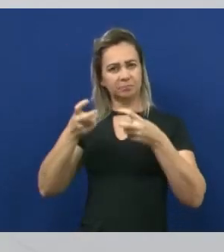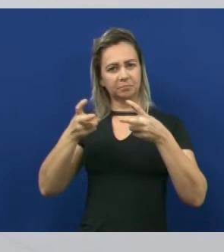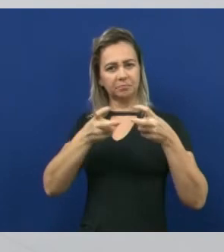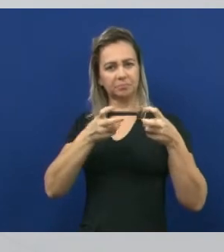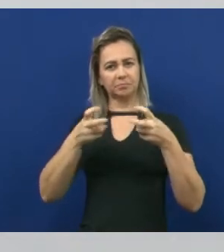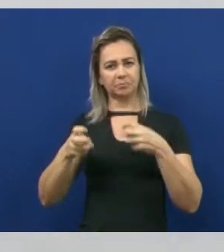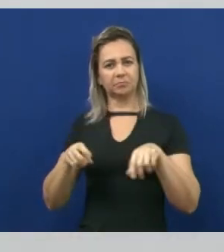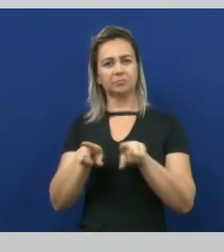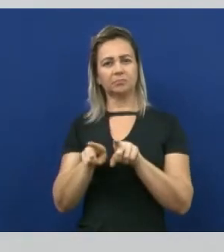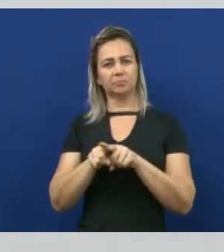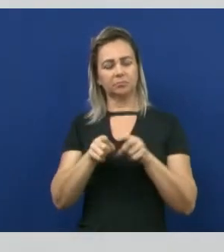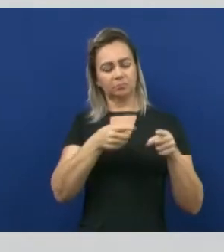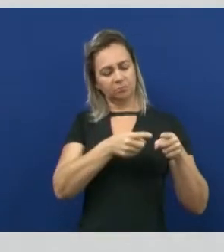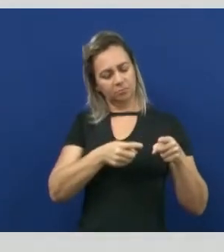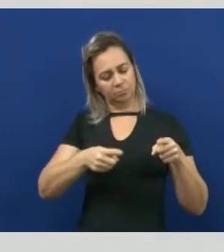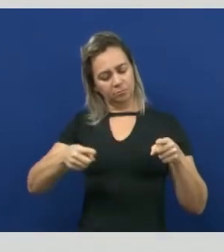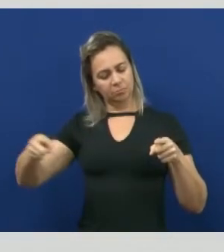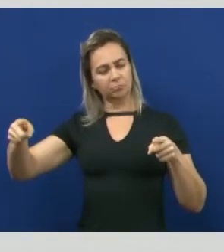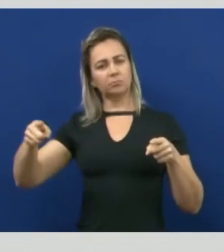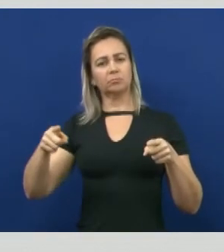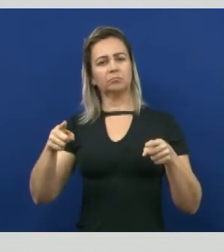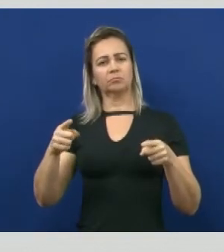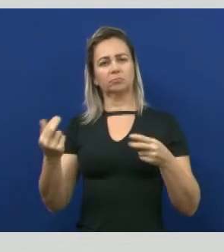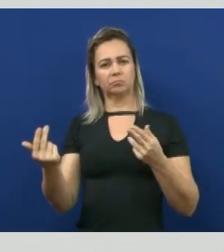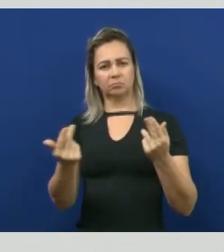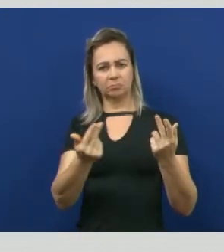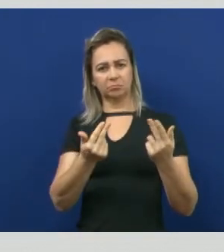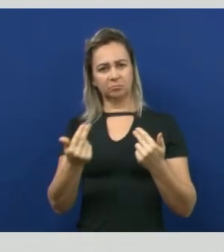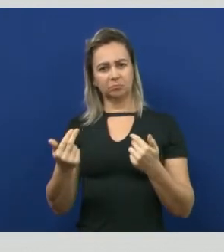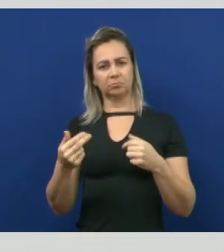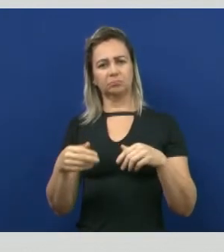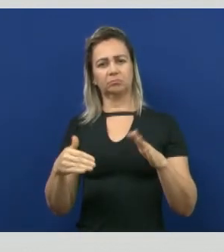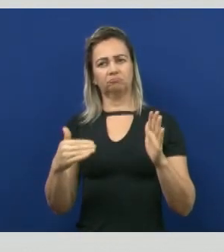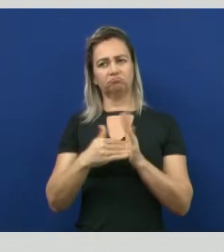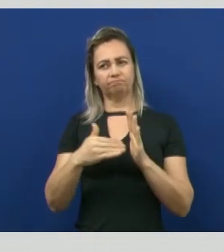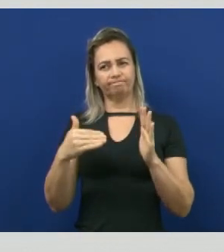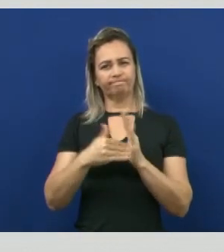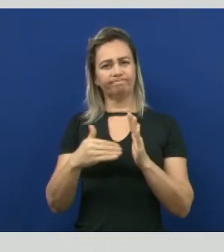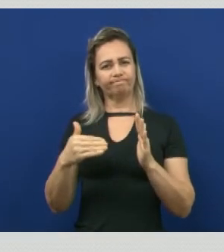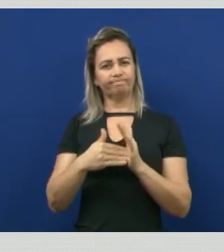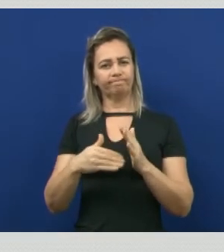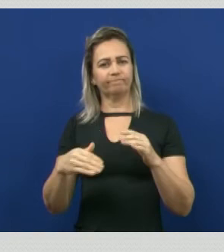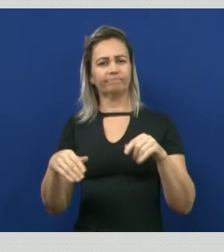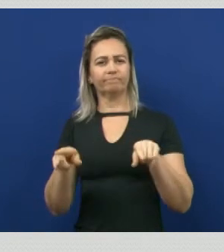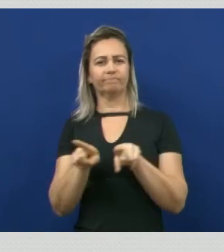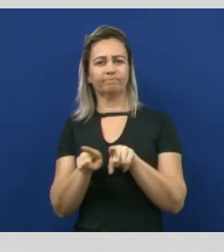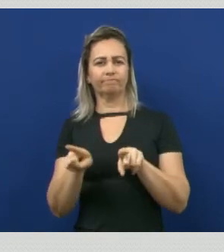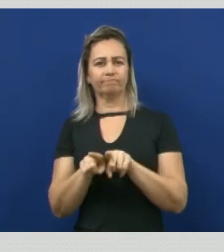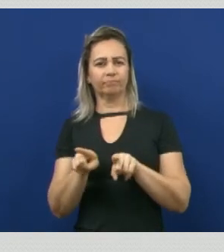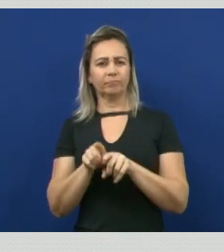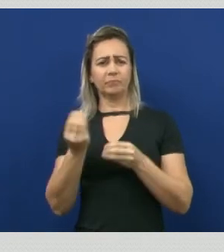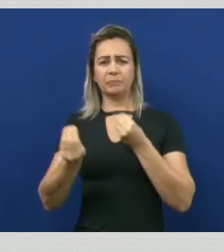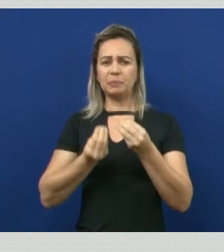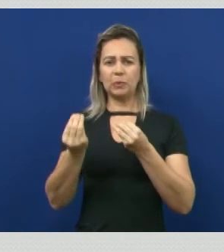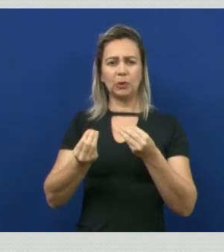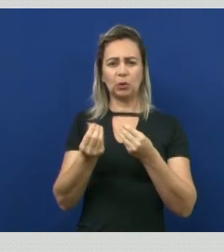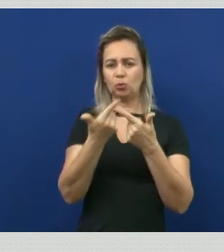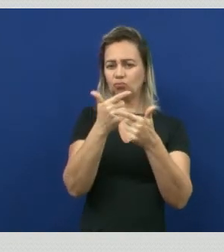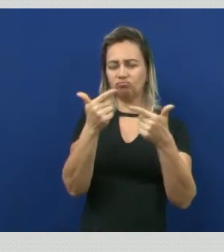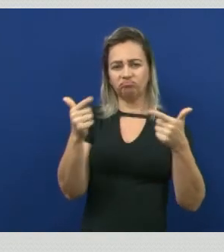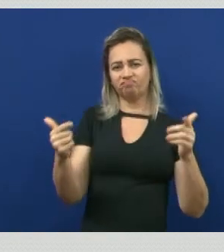e heliocêntrico, como eu falei, foi uma grande barreira enfrentada pela humanidade de quebra de paradigma, uma grande ruptura